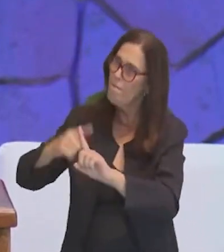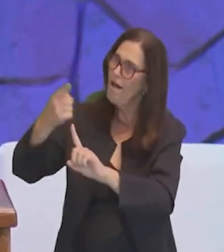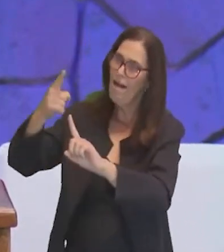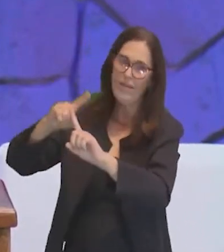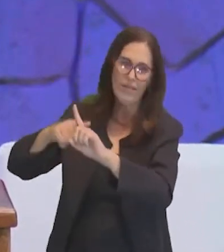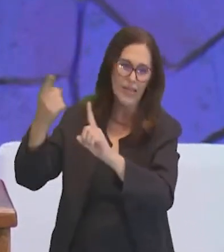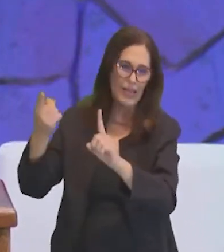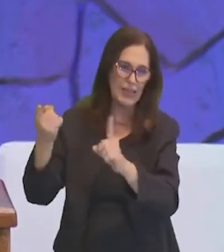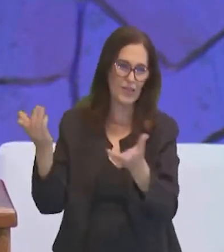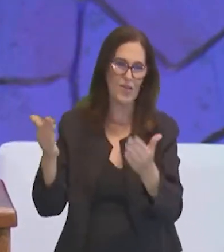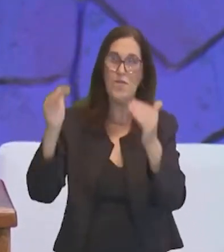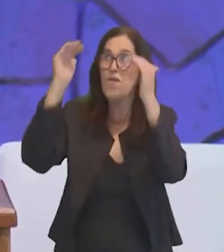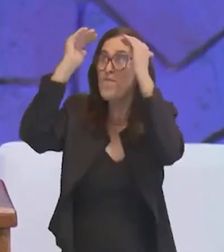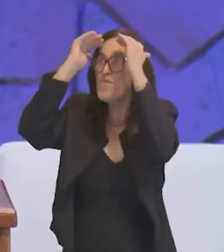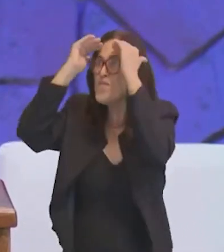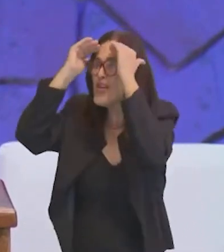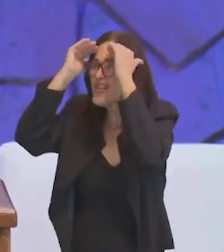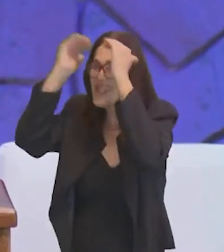sobre essa obediência,